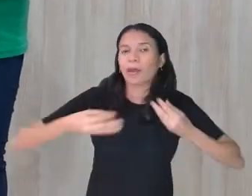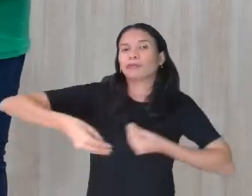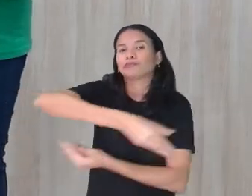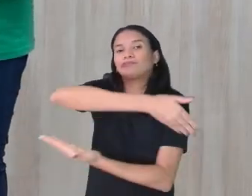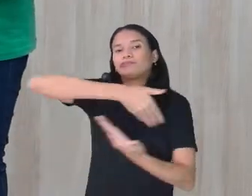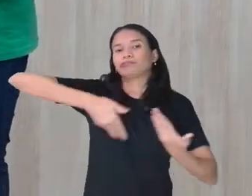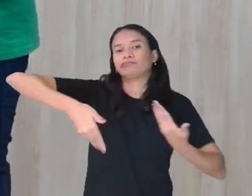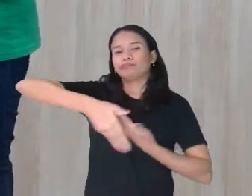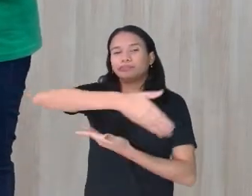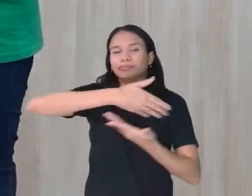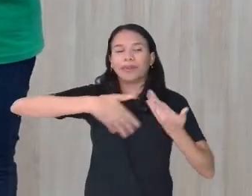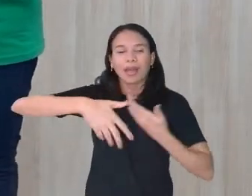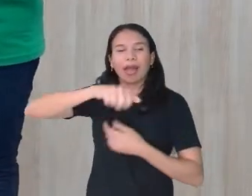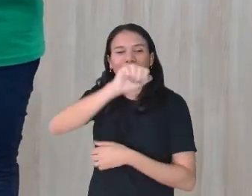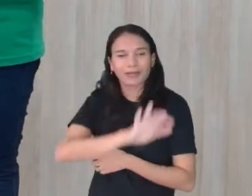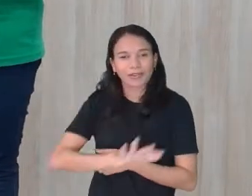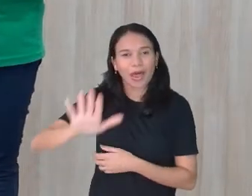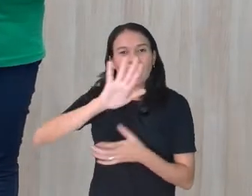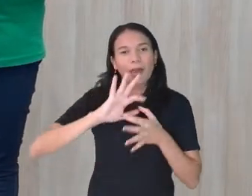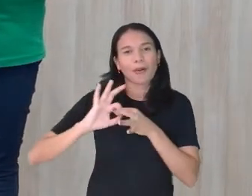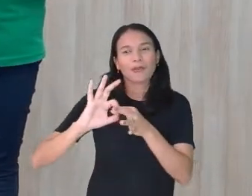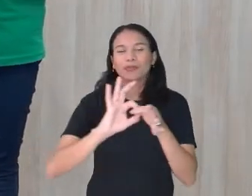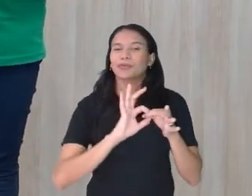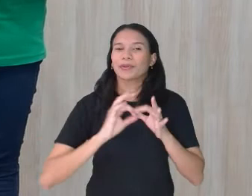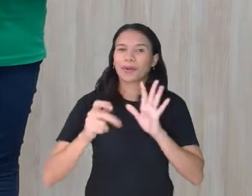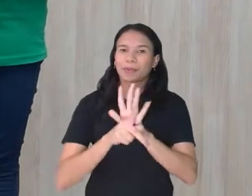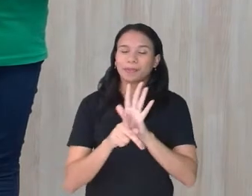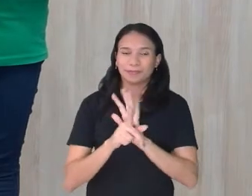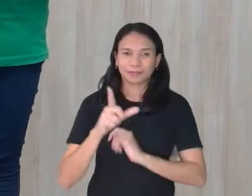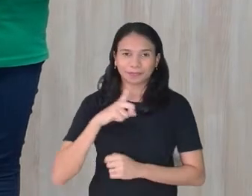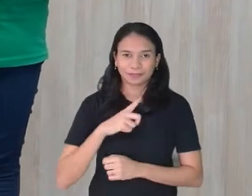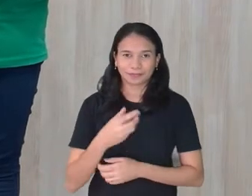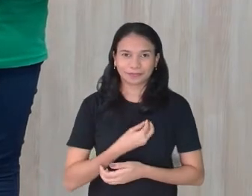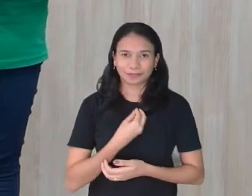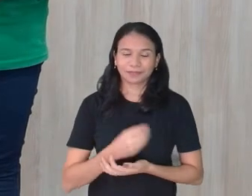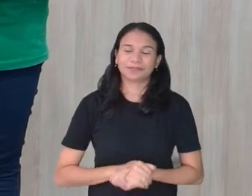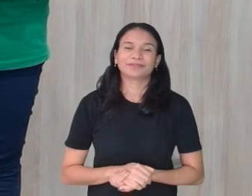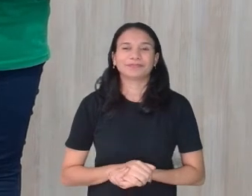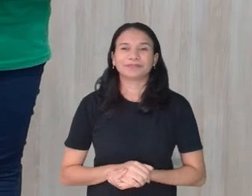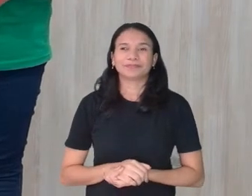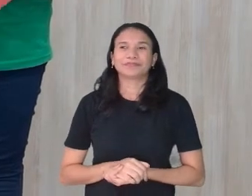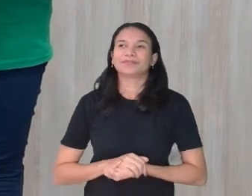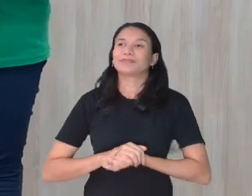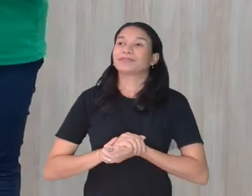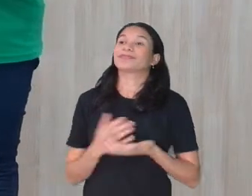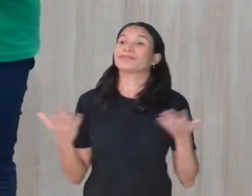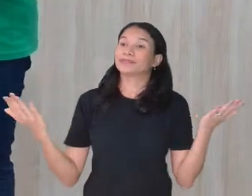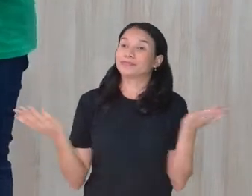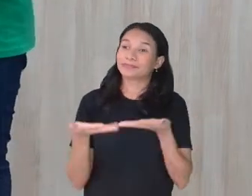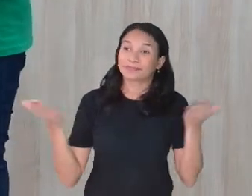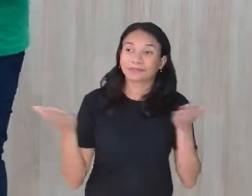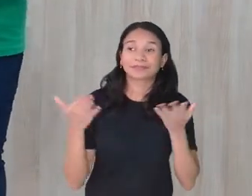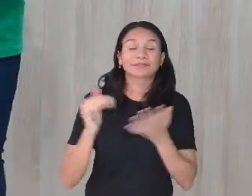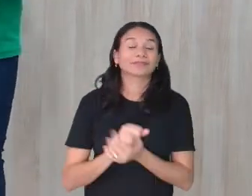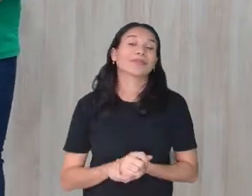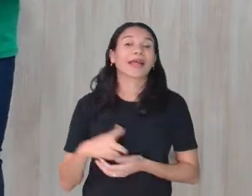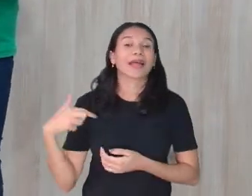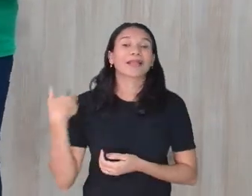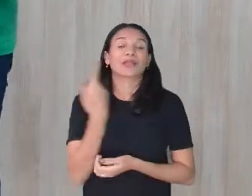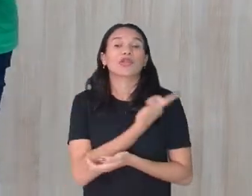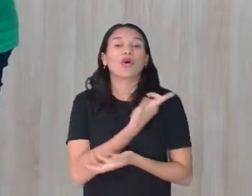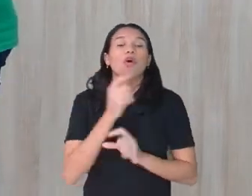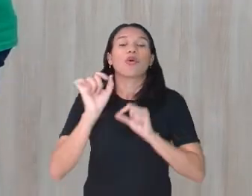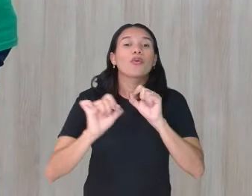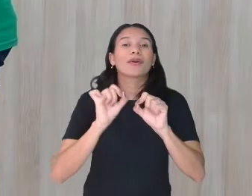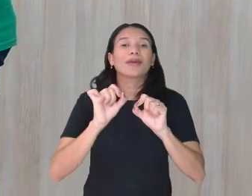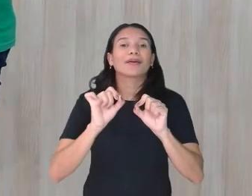isso aí tudo é uma grande interação entre todas as esferas. E agora nós vamos chegar